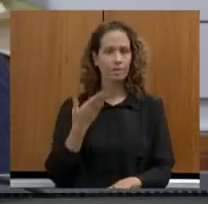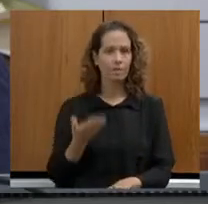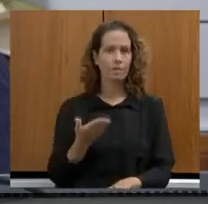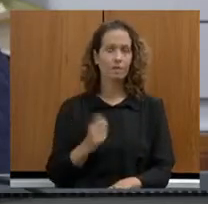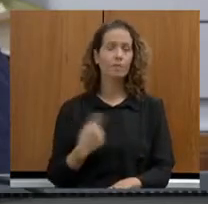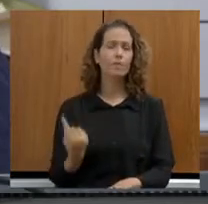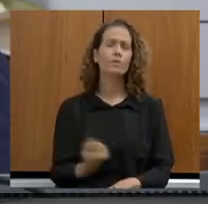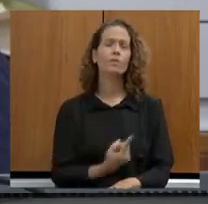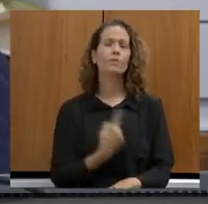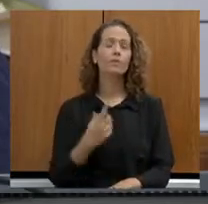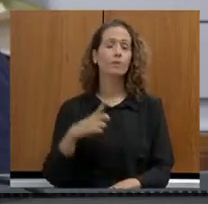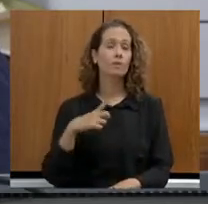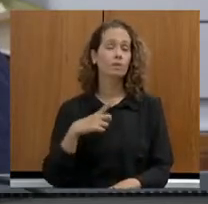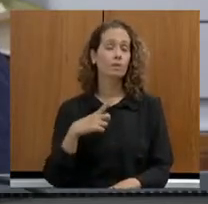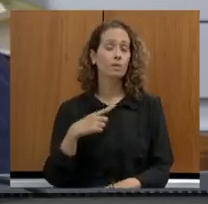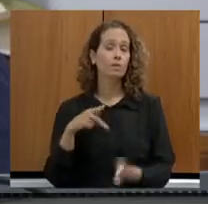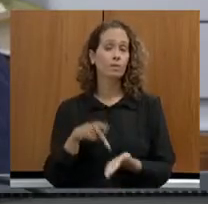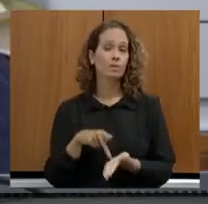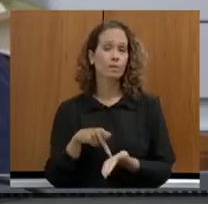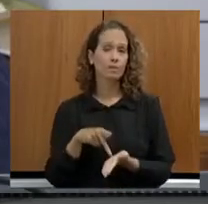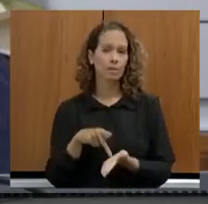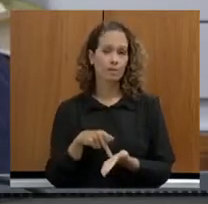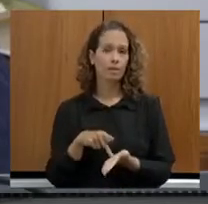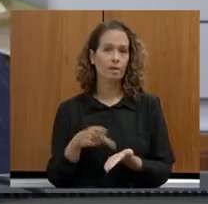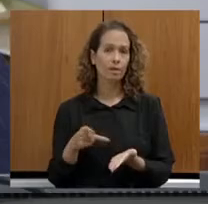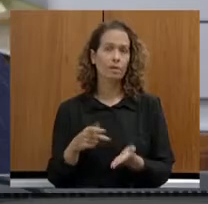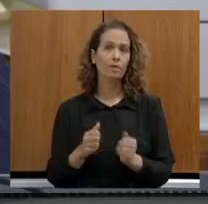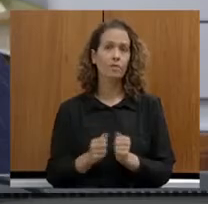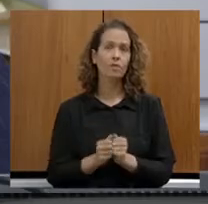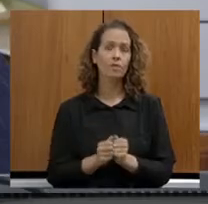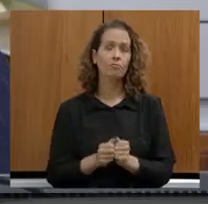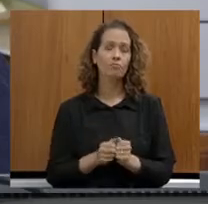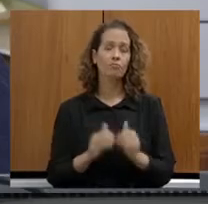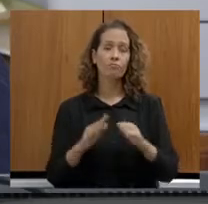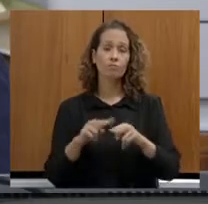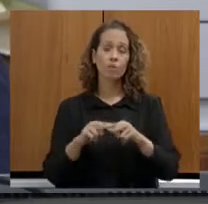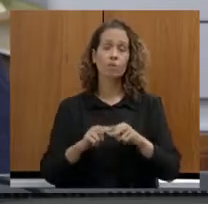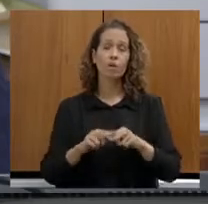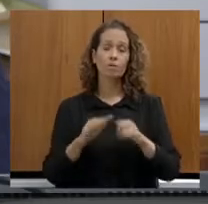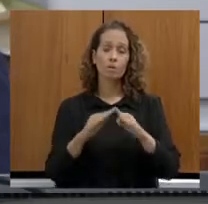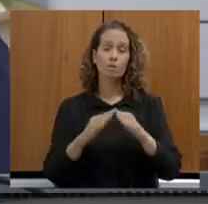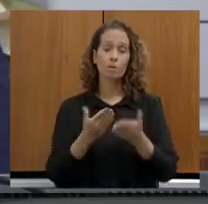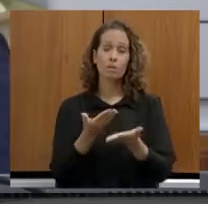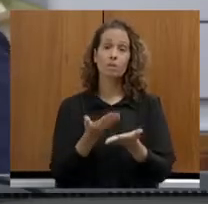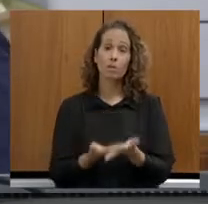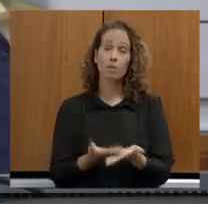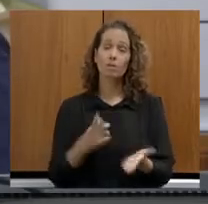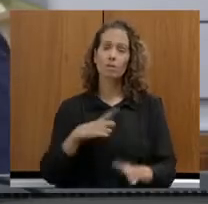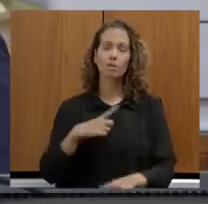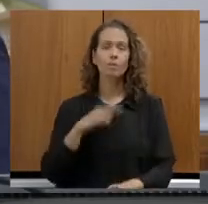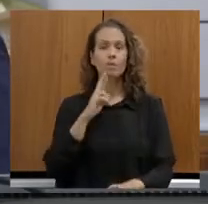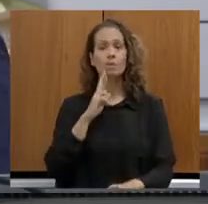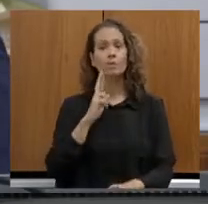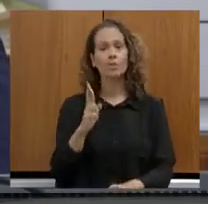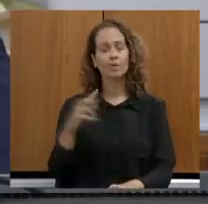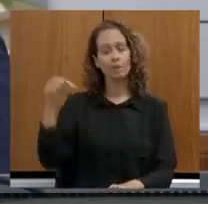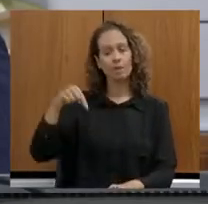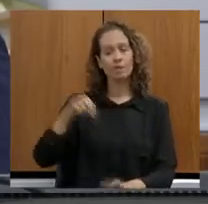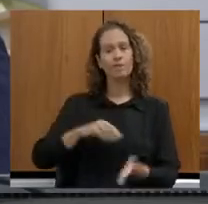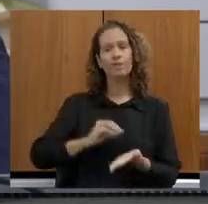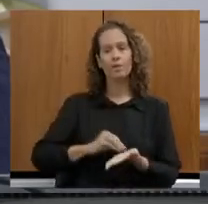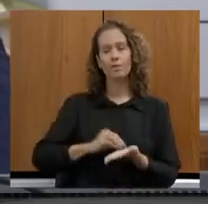e para que a gente tem de fato através dos mesmos as respostas que nós não obtivemos aqui